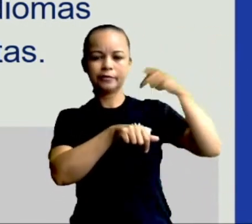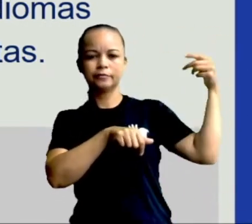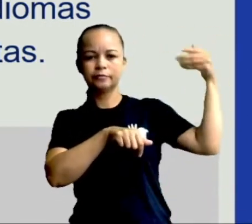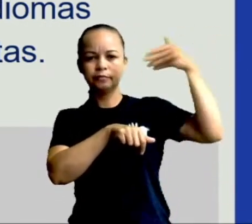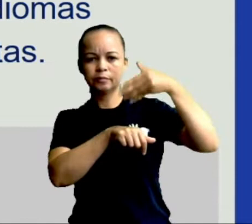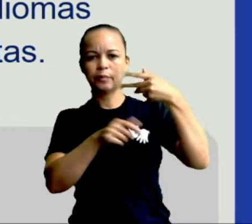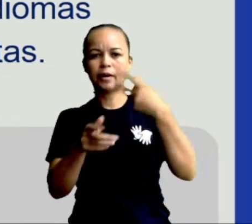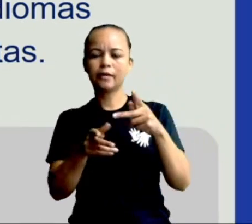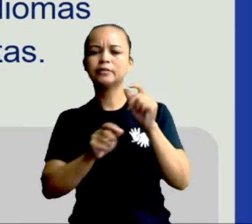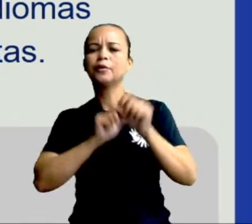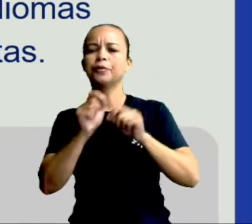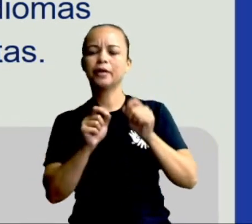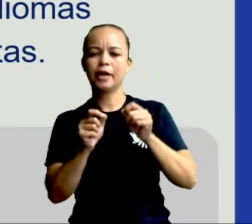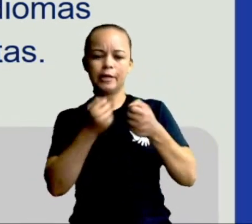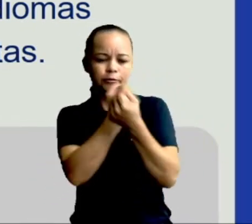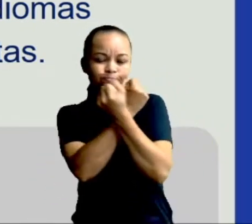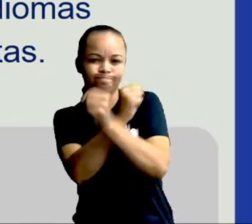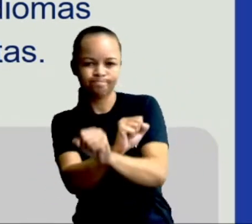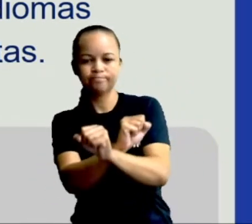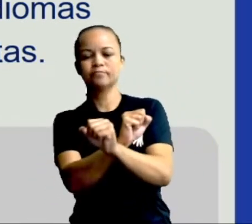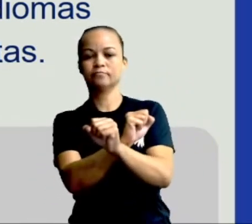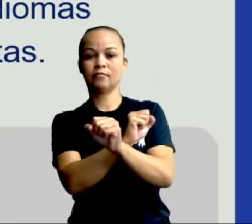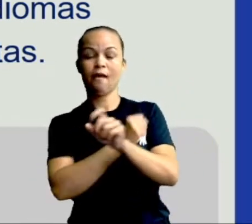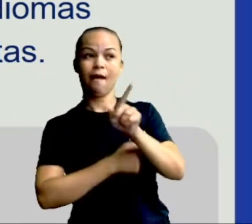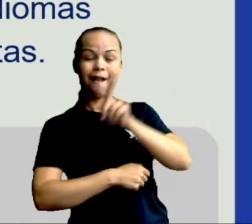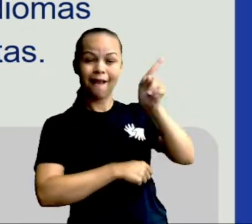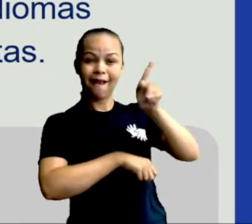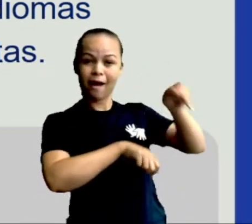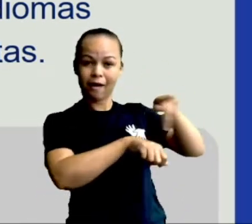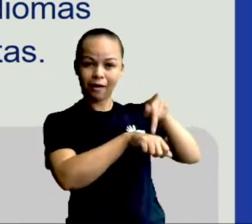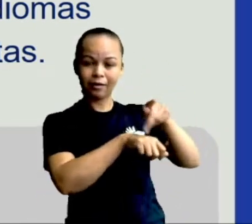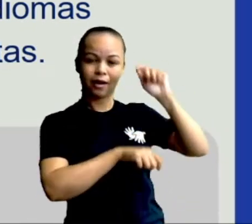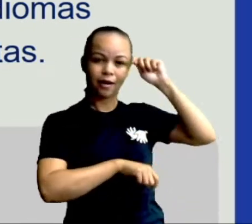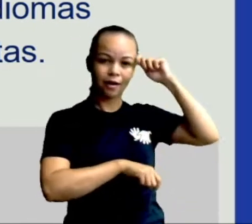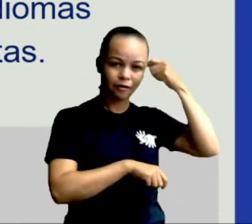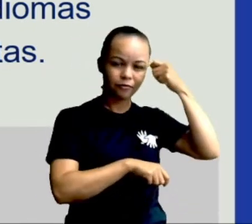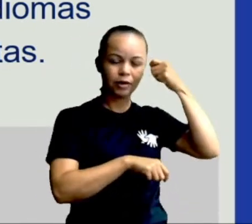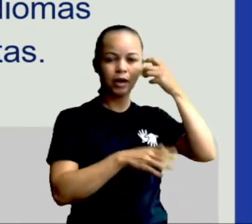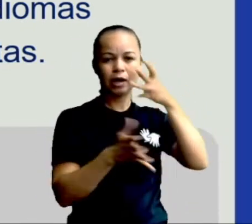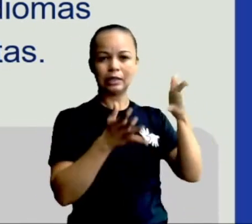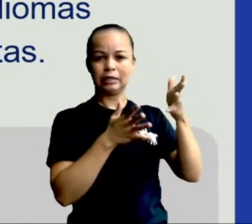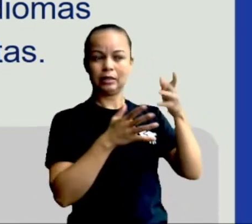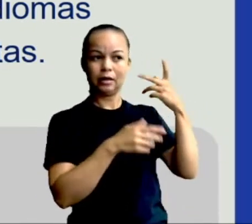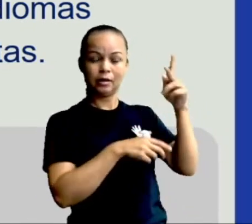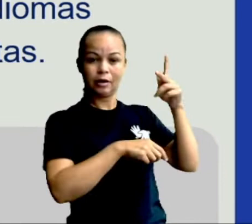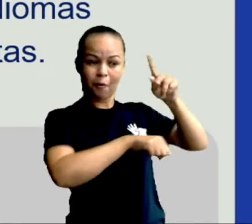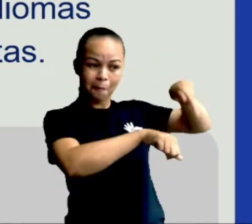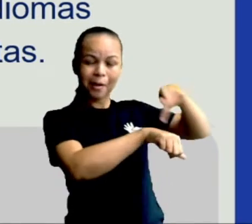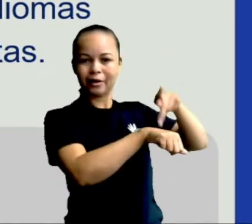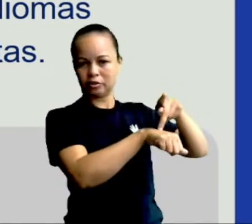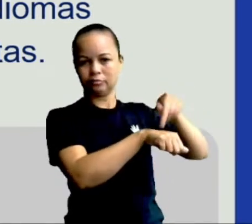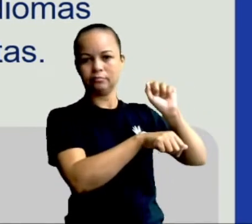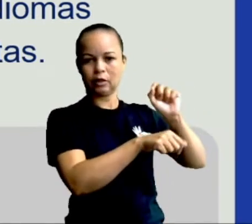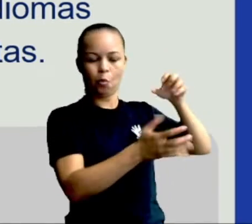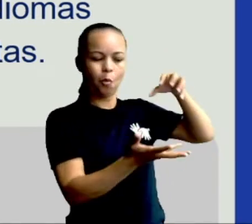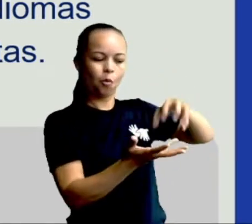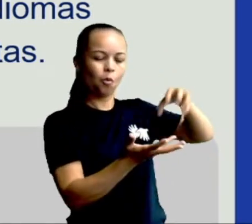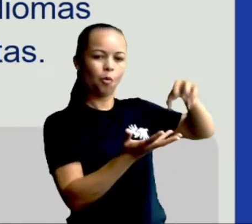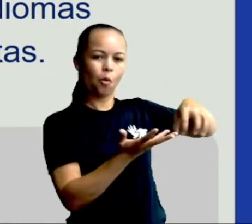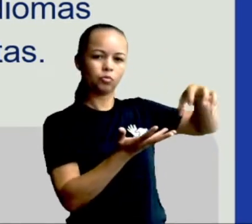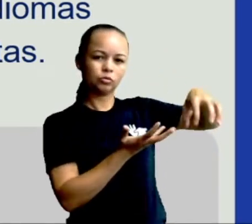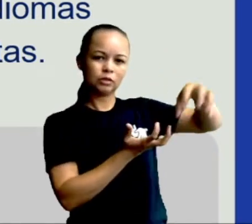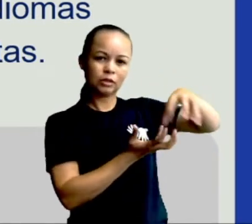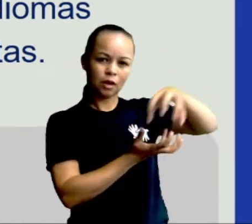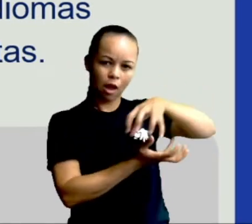serem escravizados. Lá na África, lembrando que a África não é um país, é um continente,